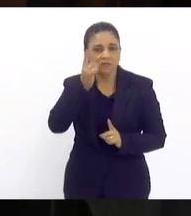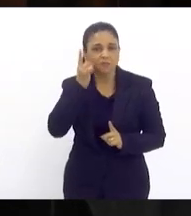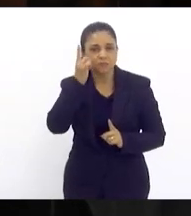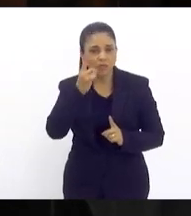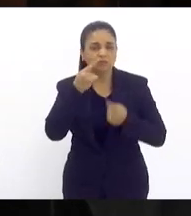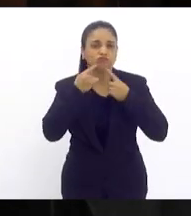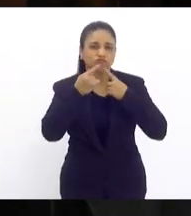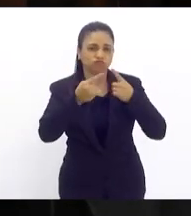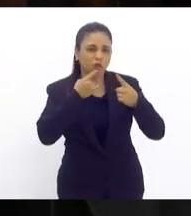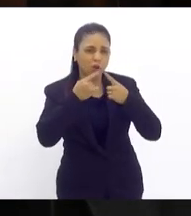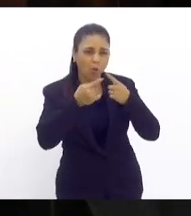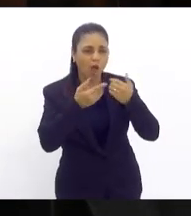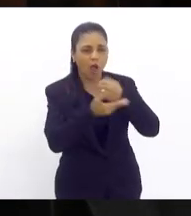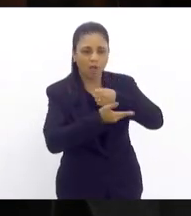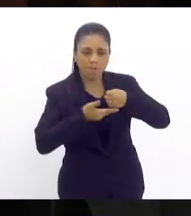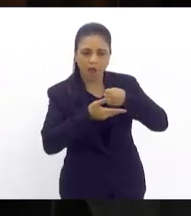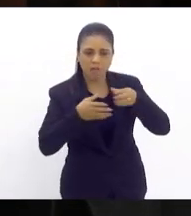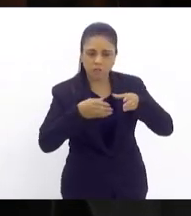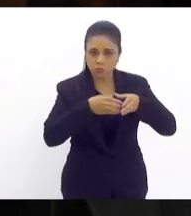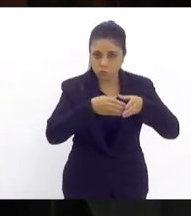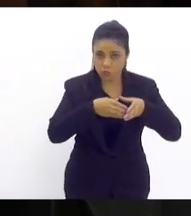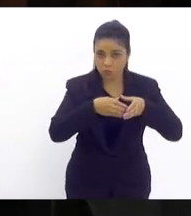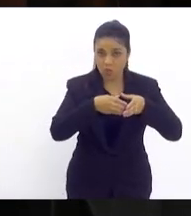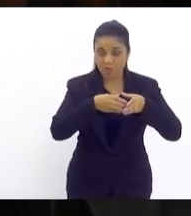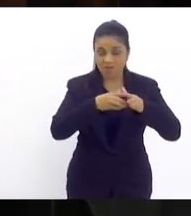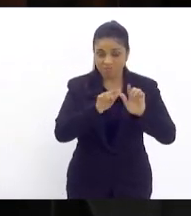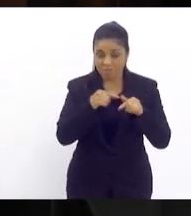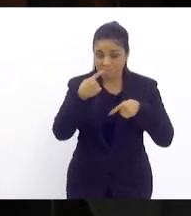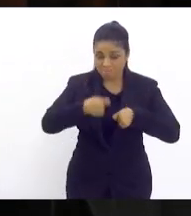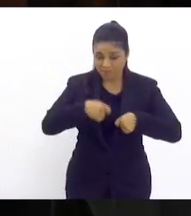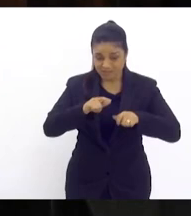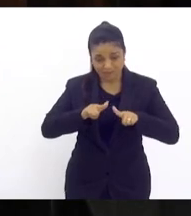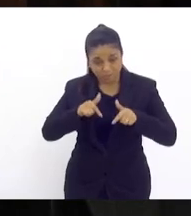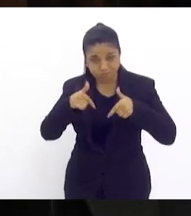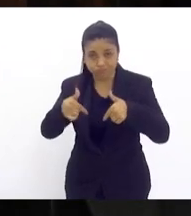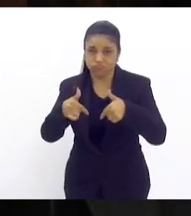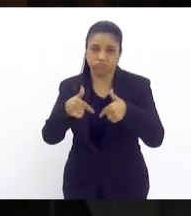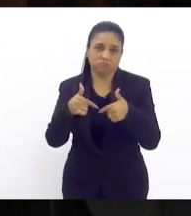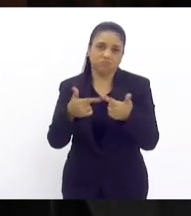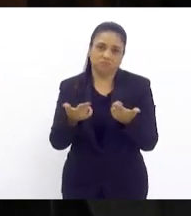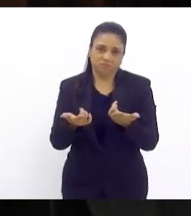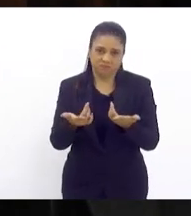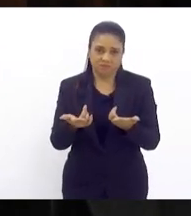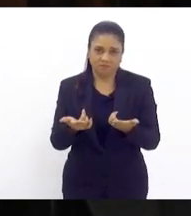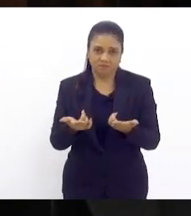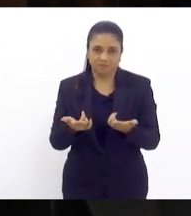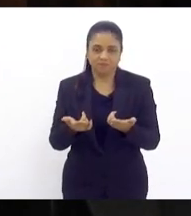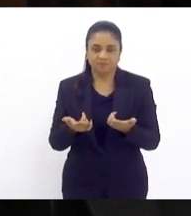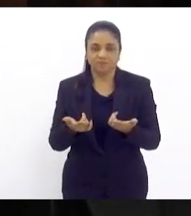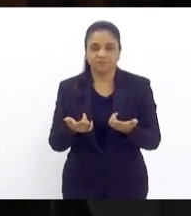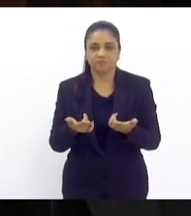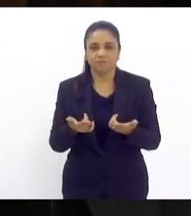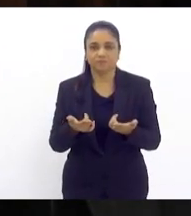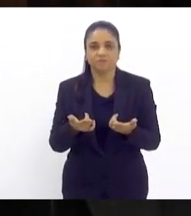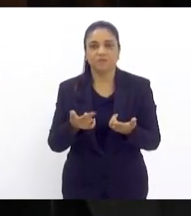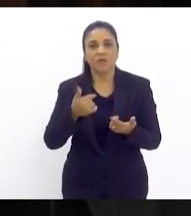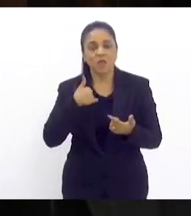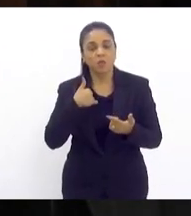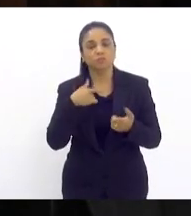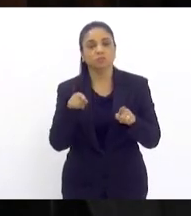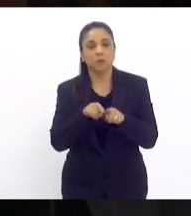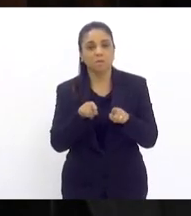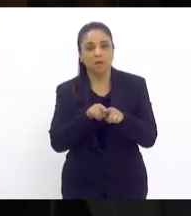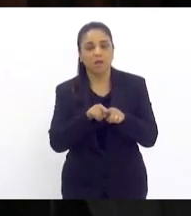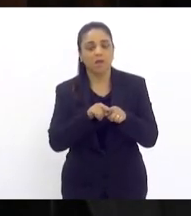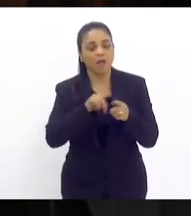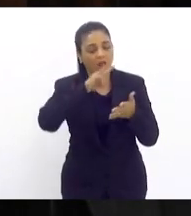dialogar com sua base mas aquilo não tem aplicação alguma eu também tendo a me filiar aqui